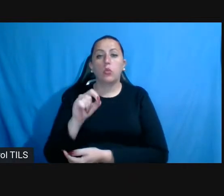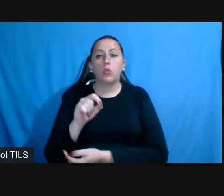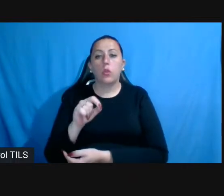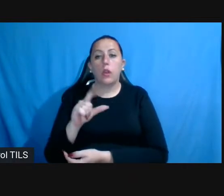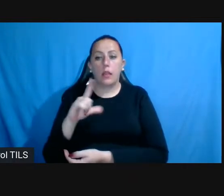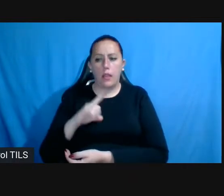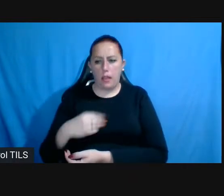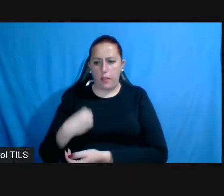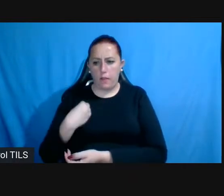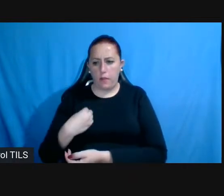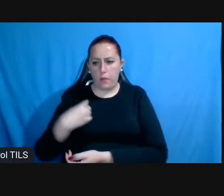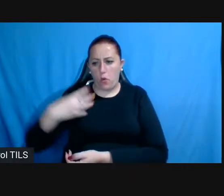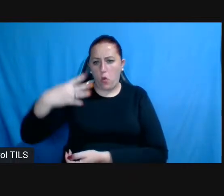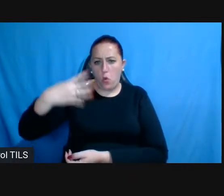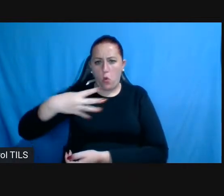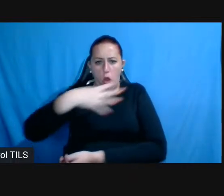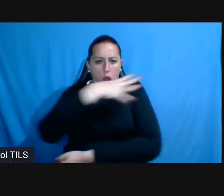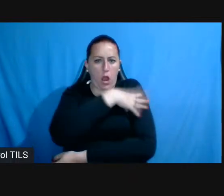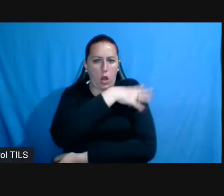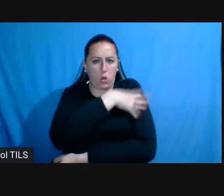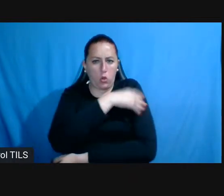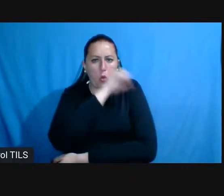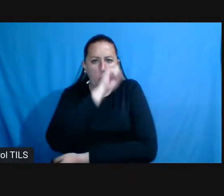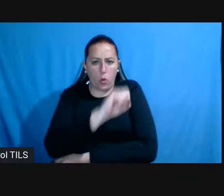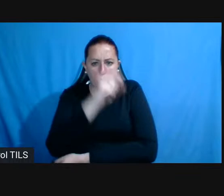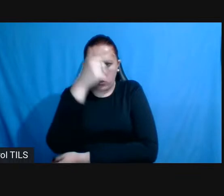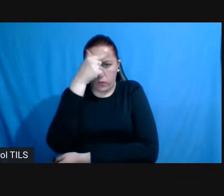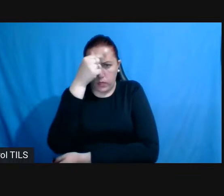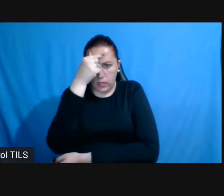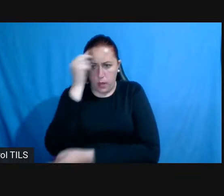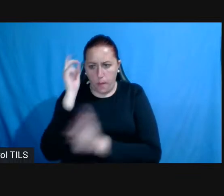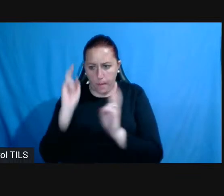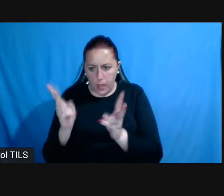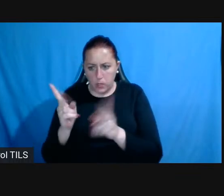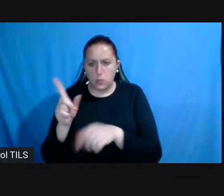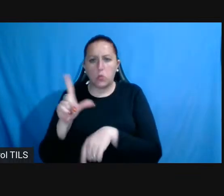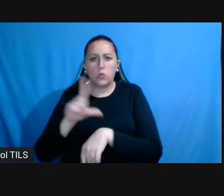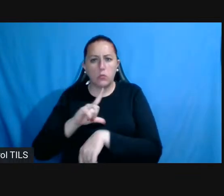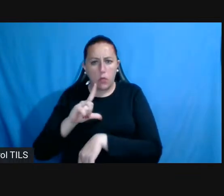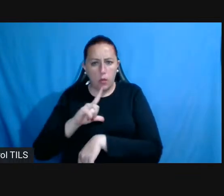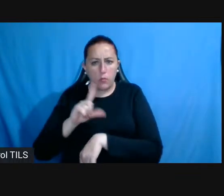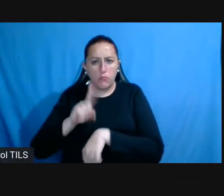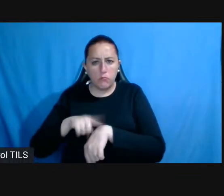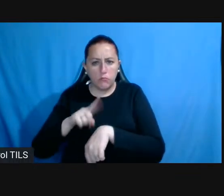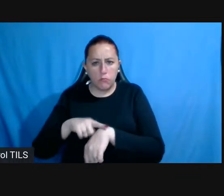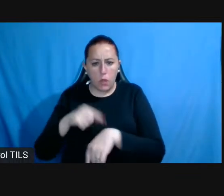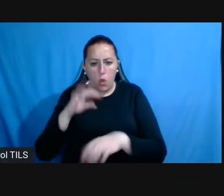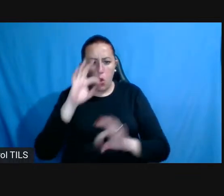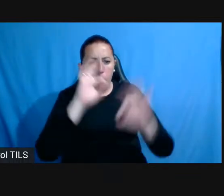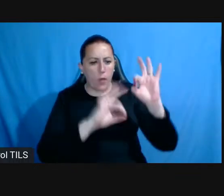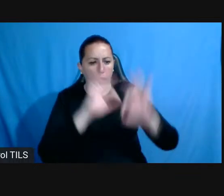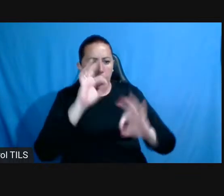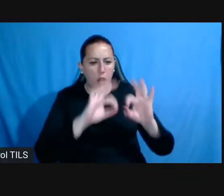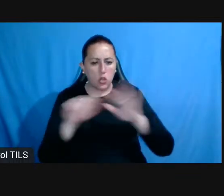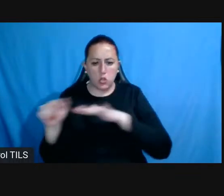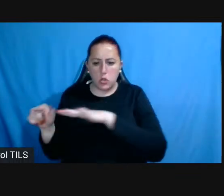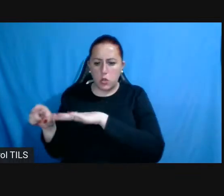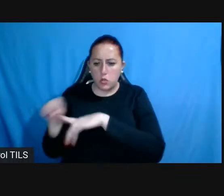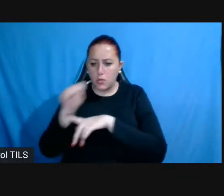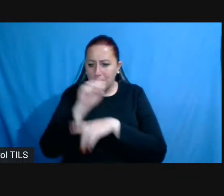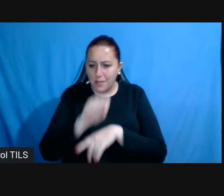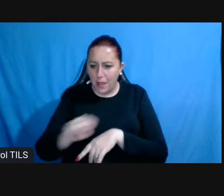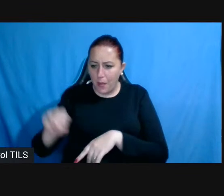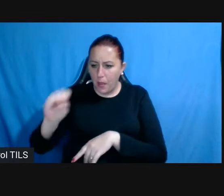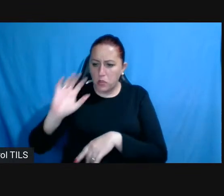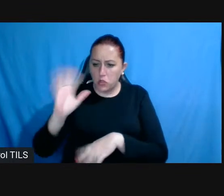estando no quarto ano, eu posso fazer a faculdade ao mesmo tempo? O planejamento do semestre inteiro já está no